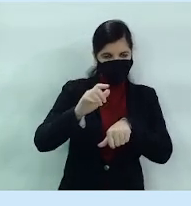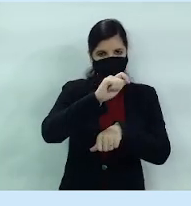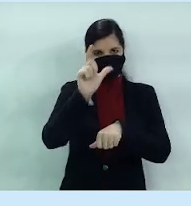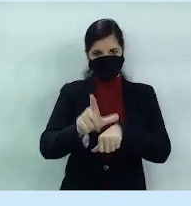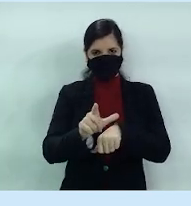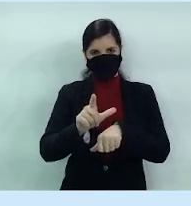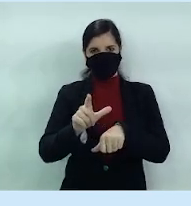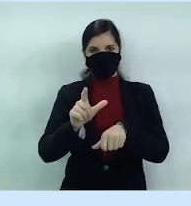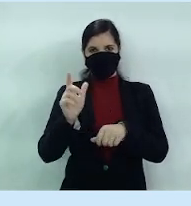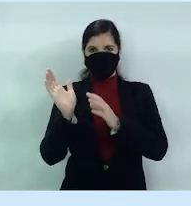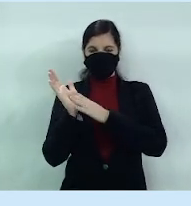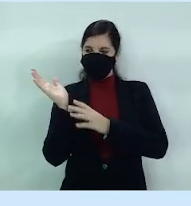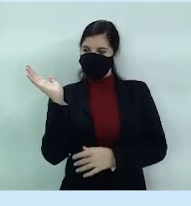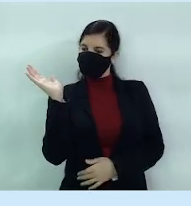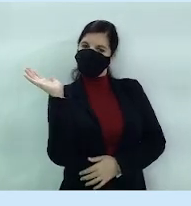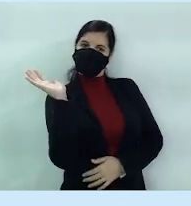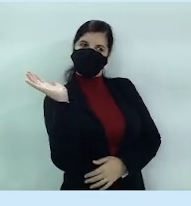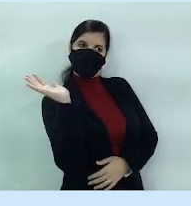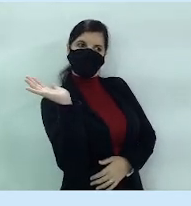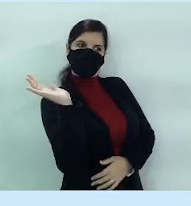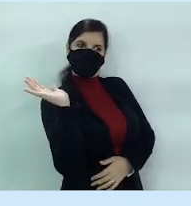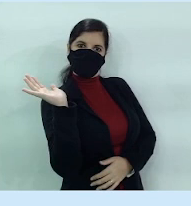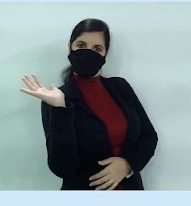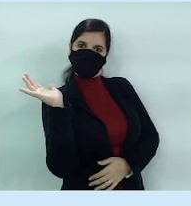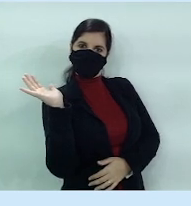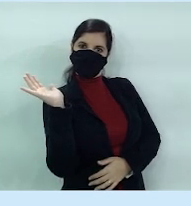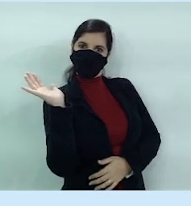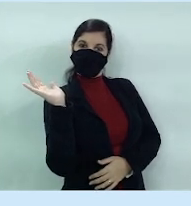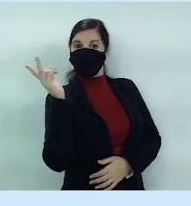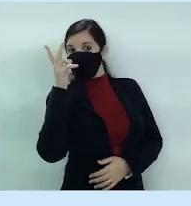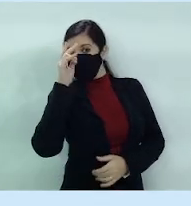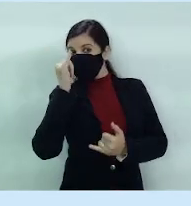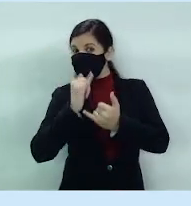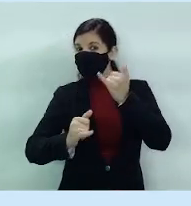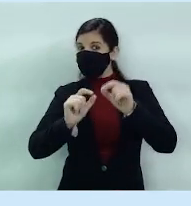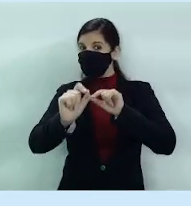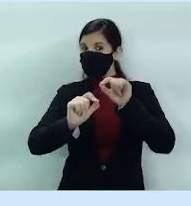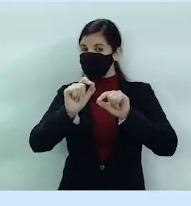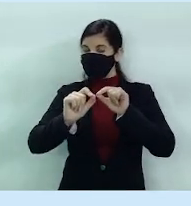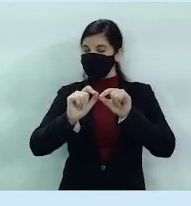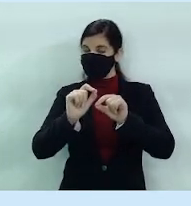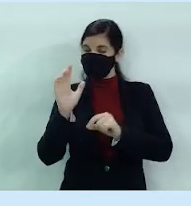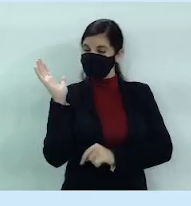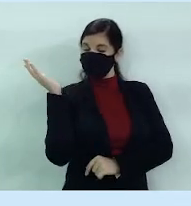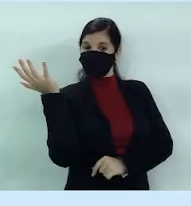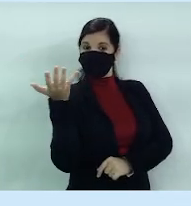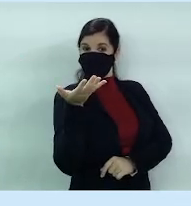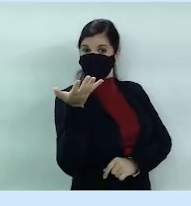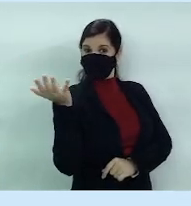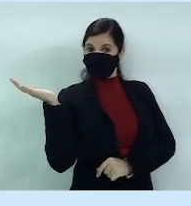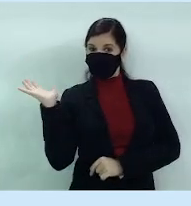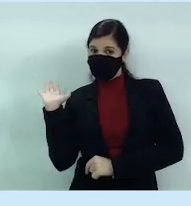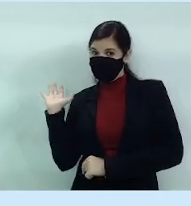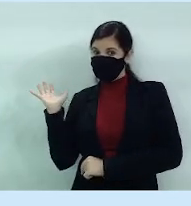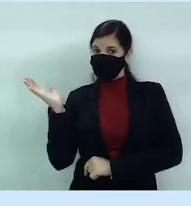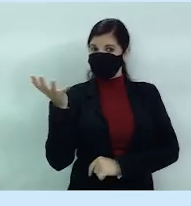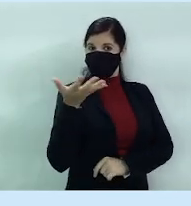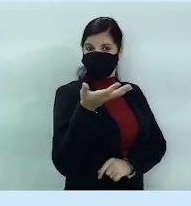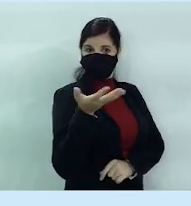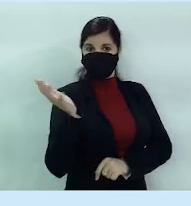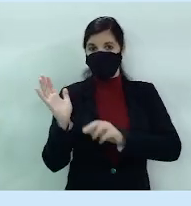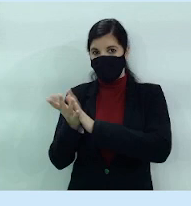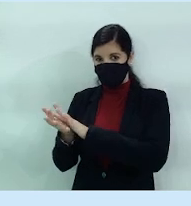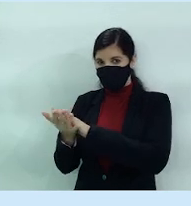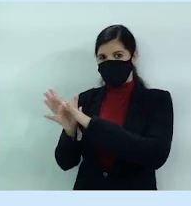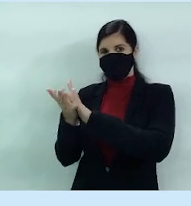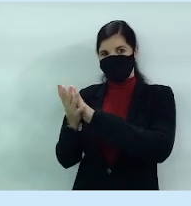azul no dedo, na ponta do dedo indicador, e lembra muito o tipo de movimento que alguns